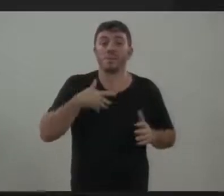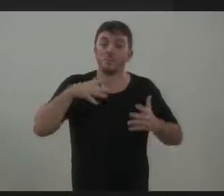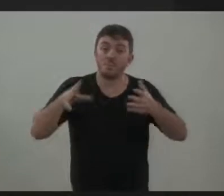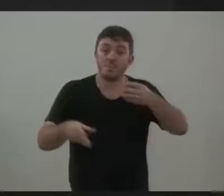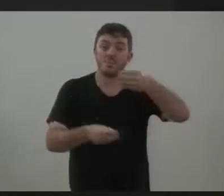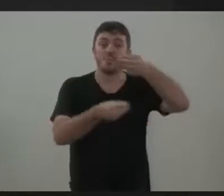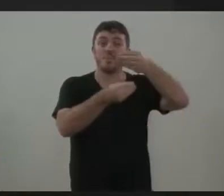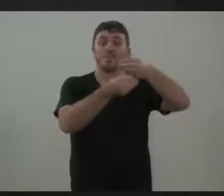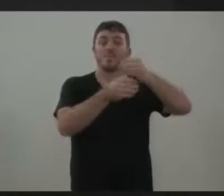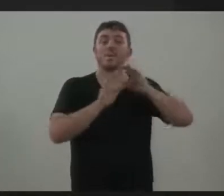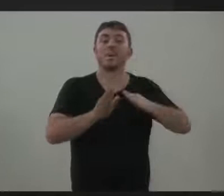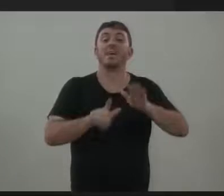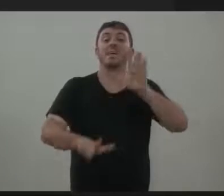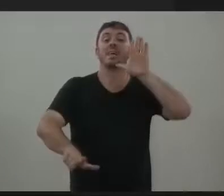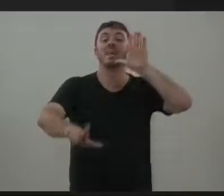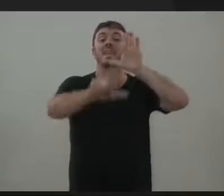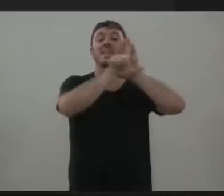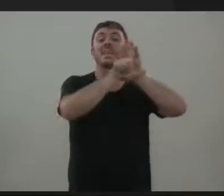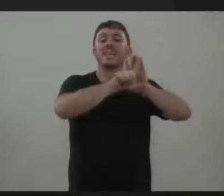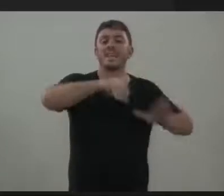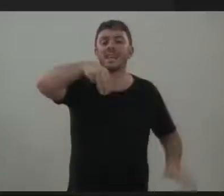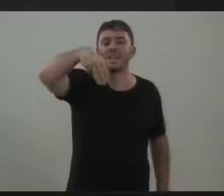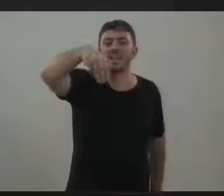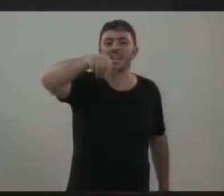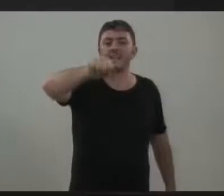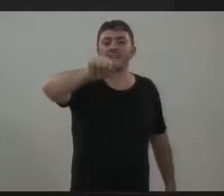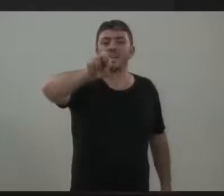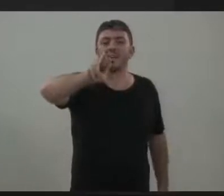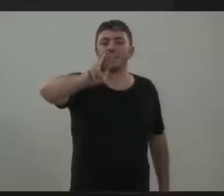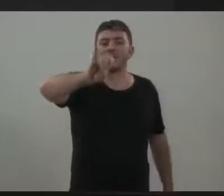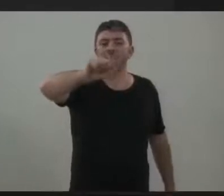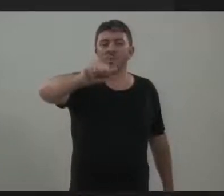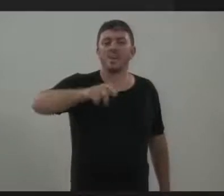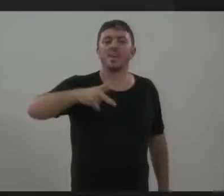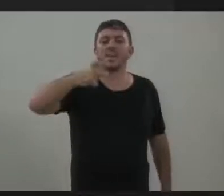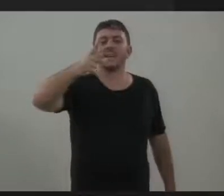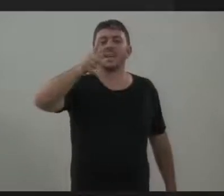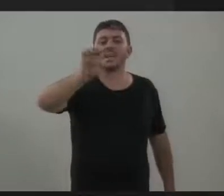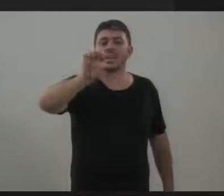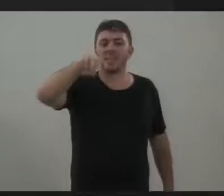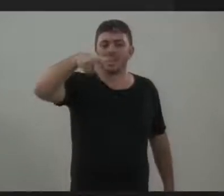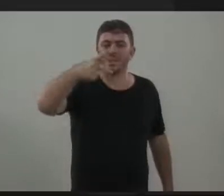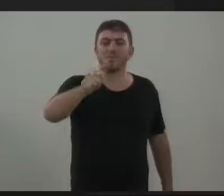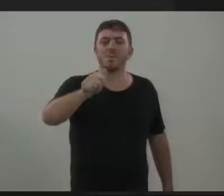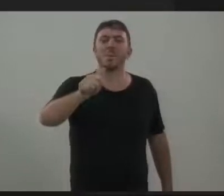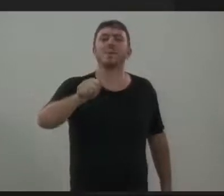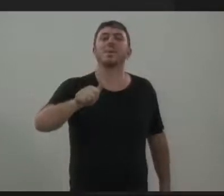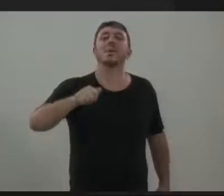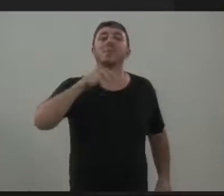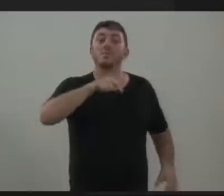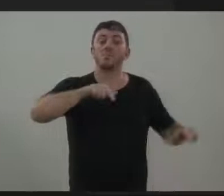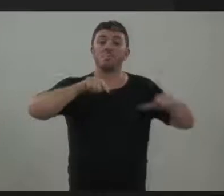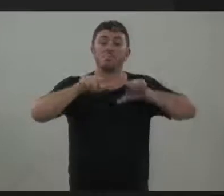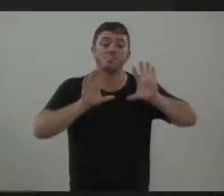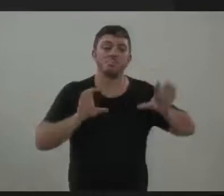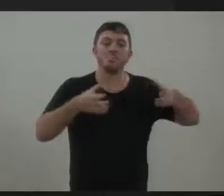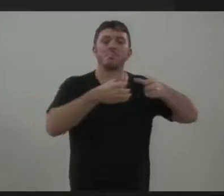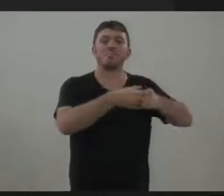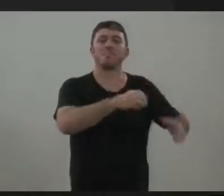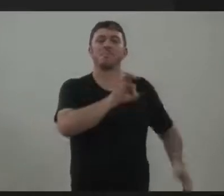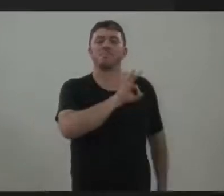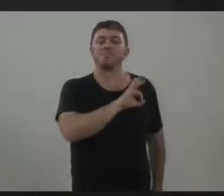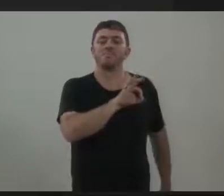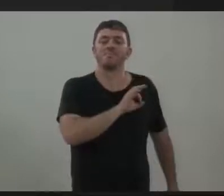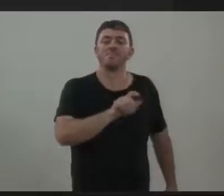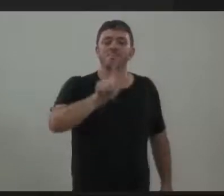questão da Lei Maria da Penha. Sim, Ana. E desse grupo de trabalho que tem dentro da Guarda Municipal da nossa cidade, Carlos Florentino.